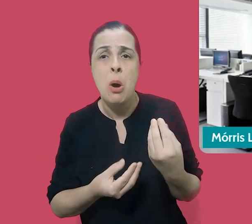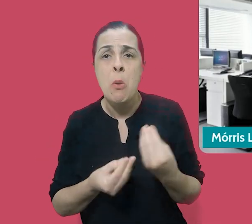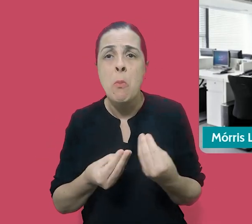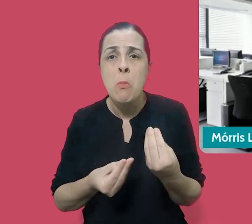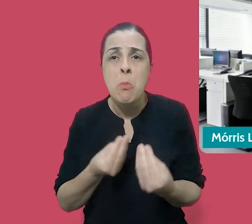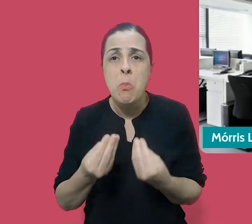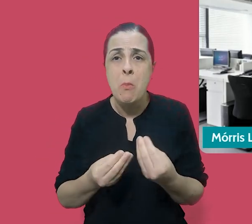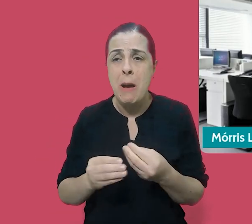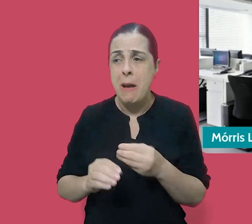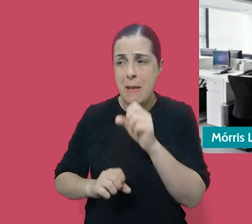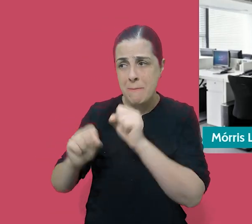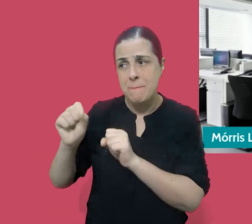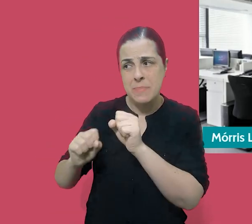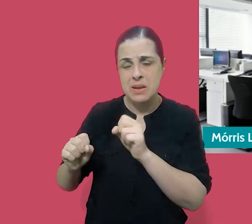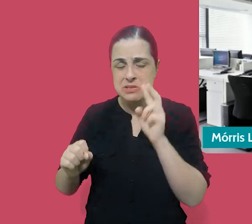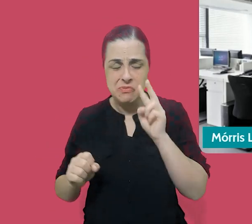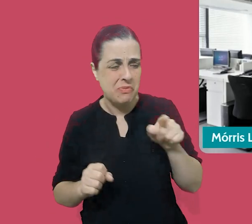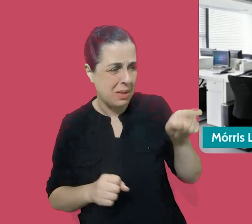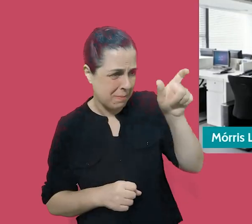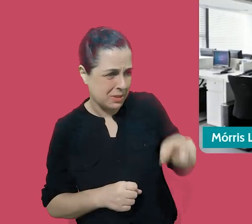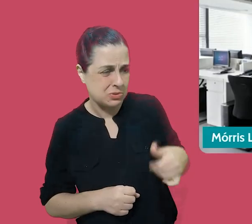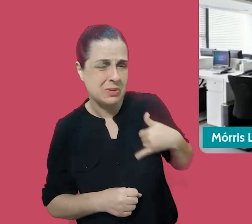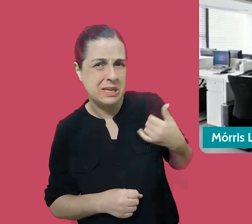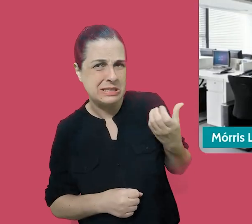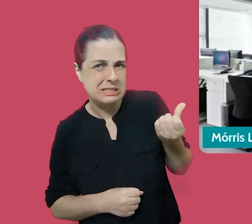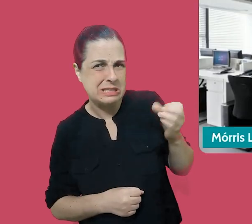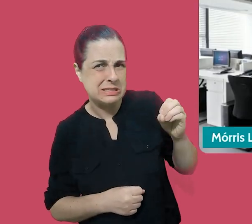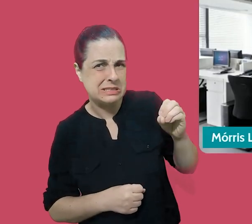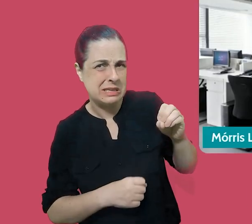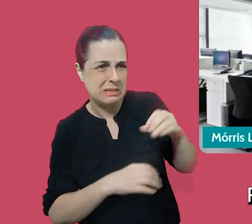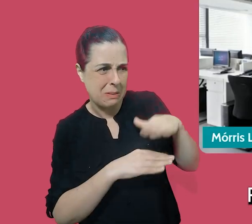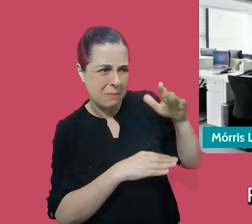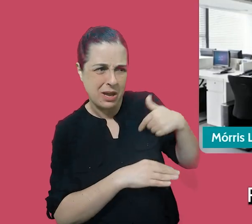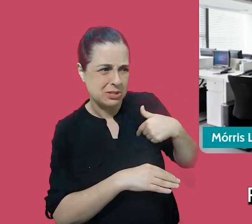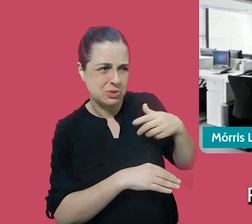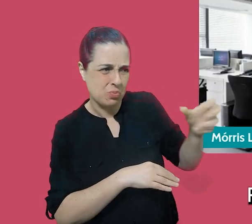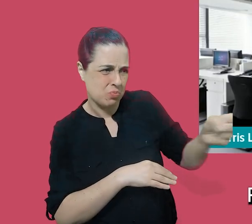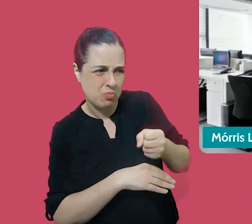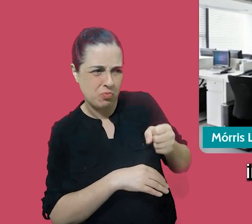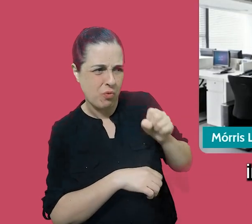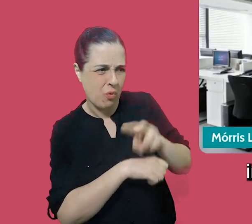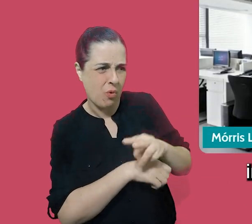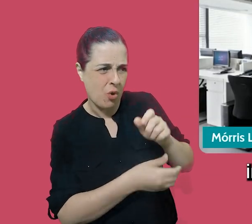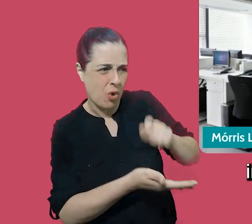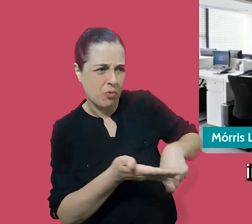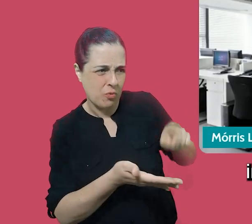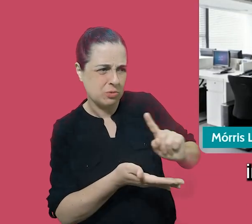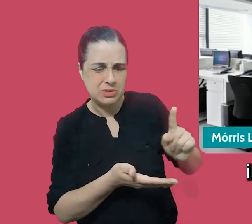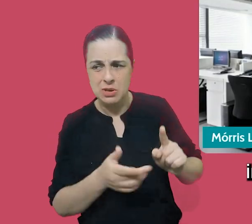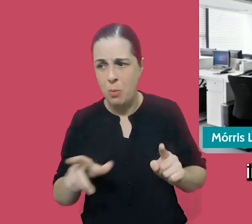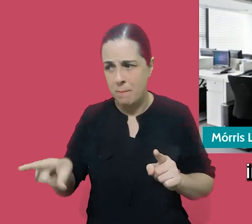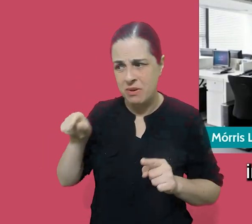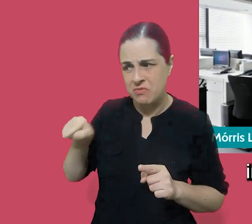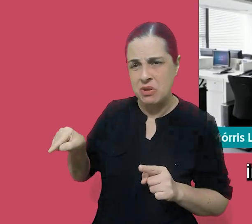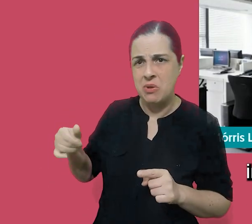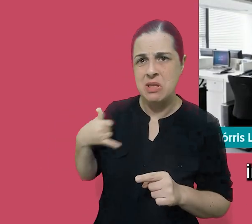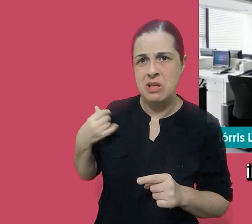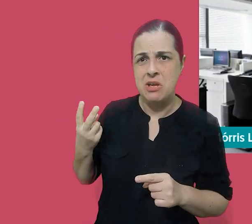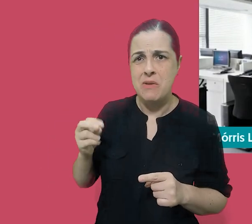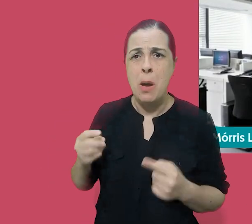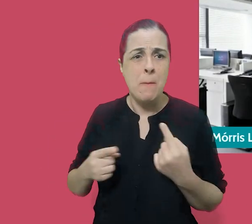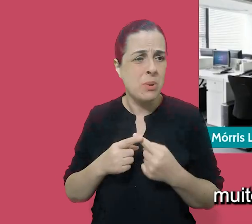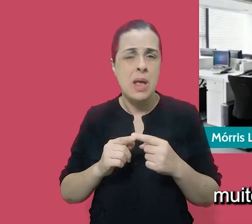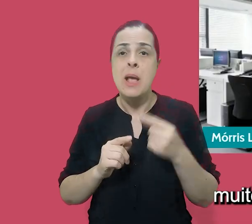mais, 50 mais e fala, putz, não, vou contratar esse 20 mais aqui, porque com os mesmo, imagina, mesmo currículo,